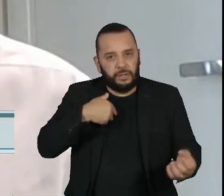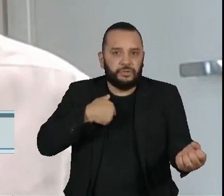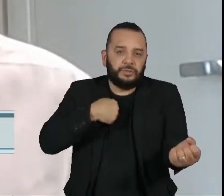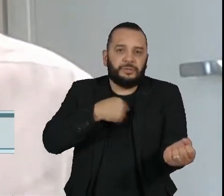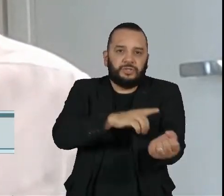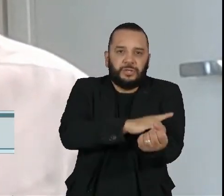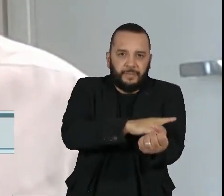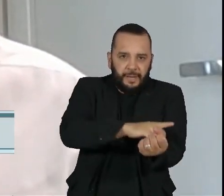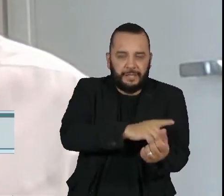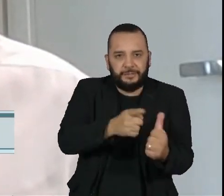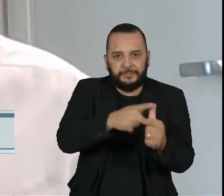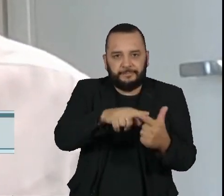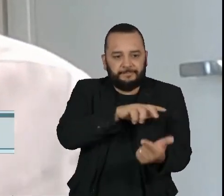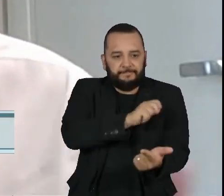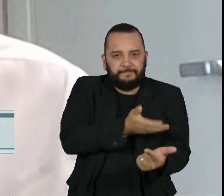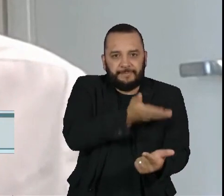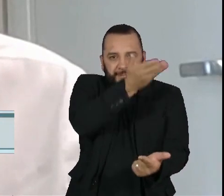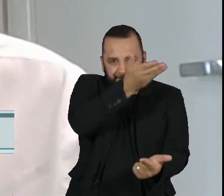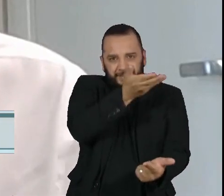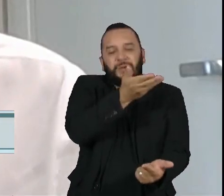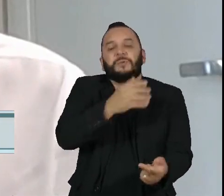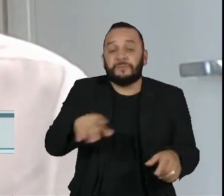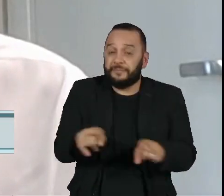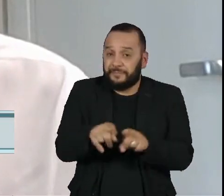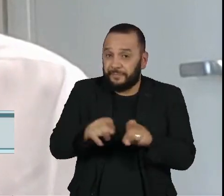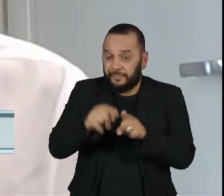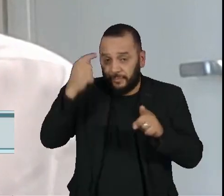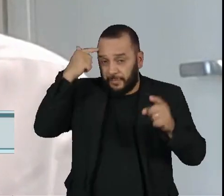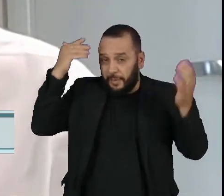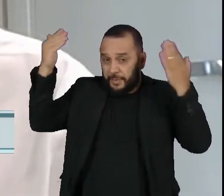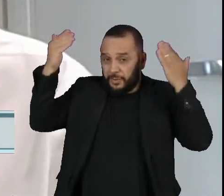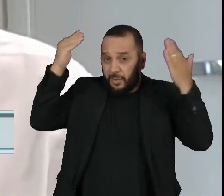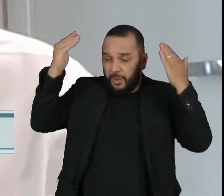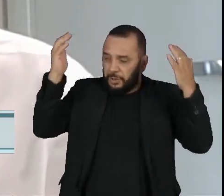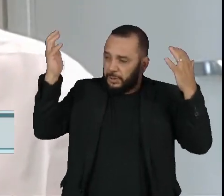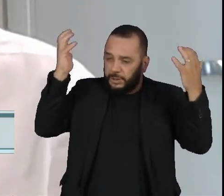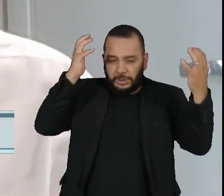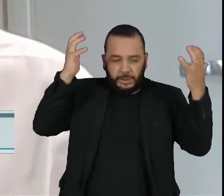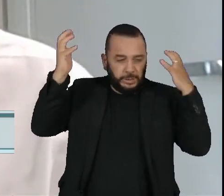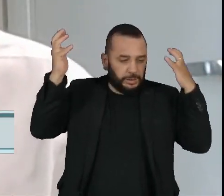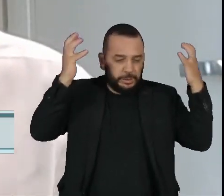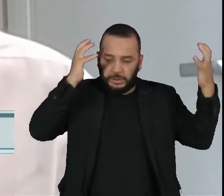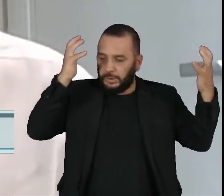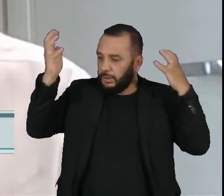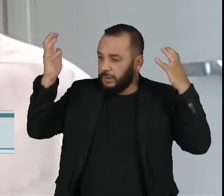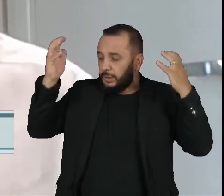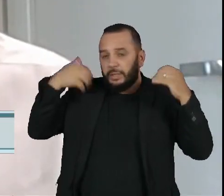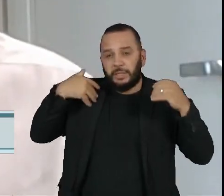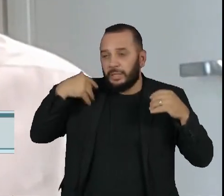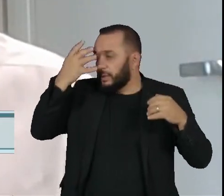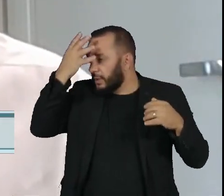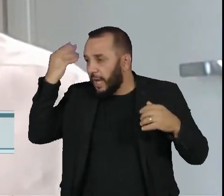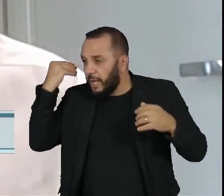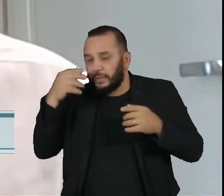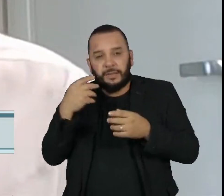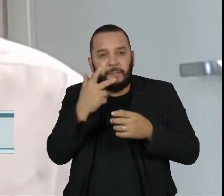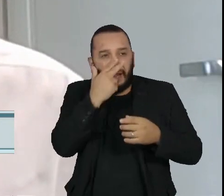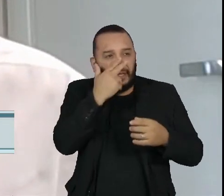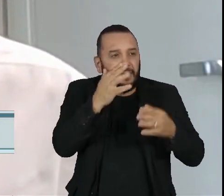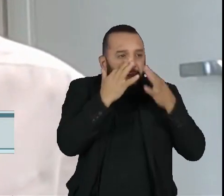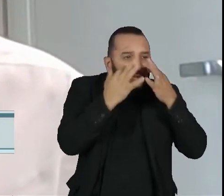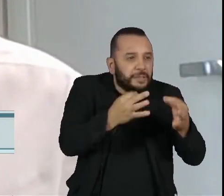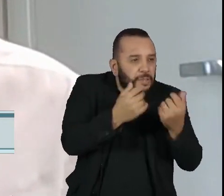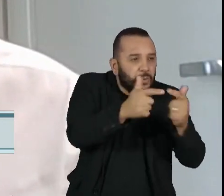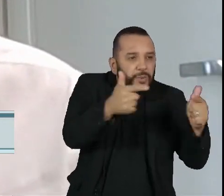hipertensão. Na saúde mental, a pessoa com insônia, primeiro, vai ter dificuldades de memória, de atenção em curto prazo. A